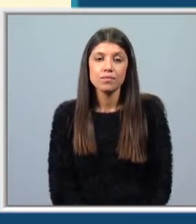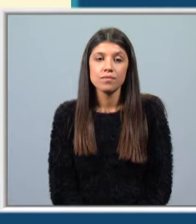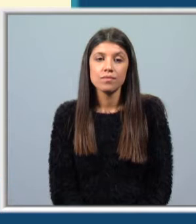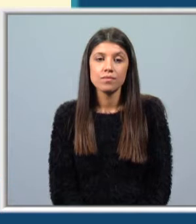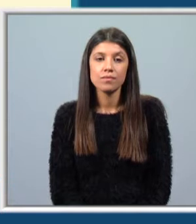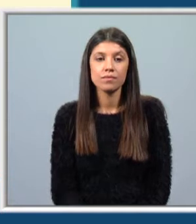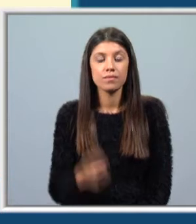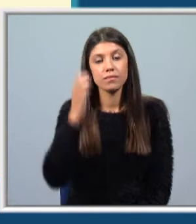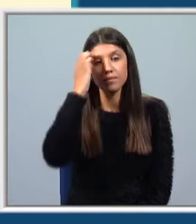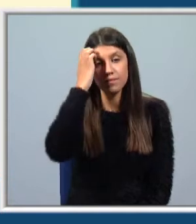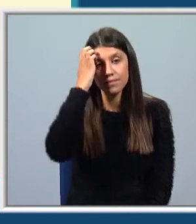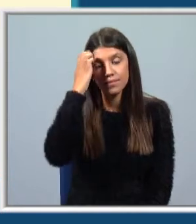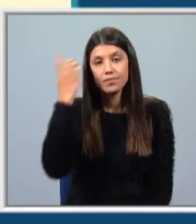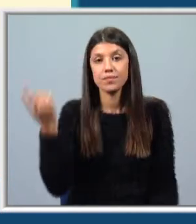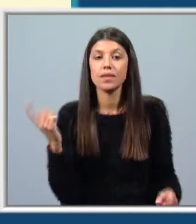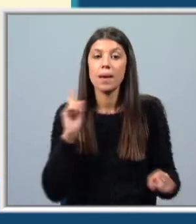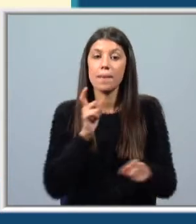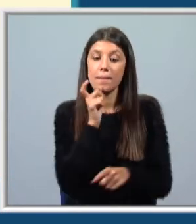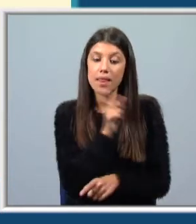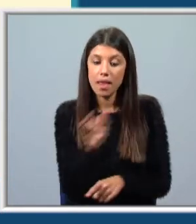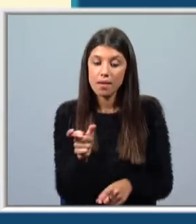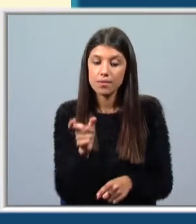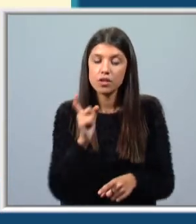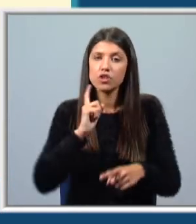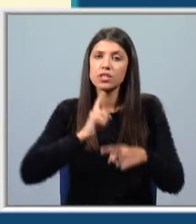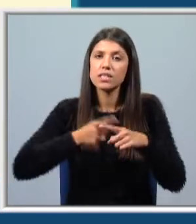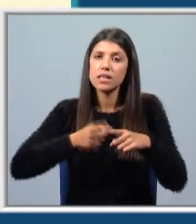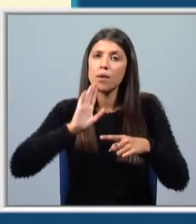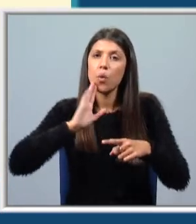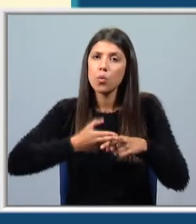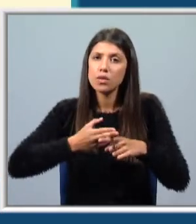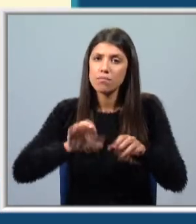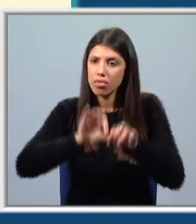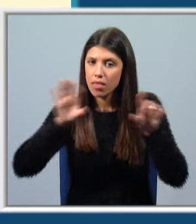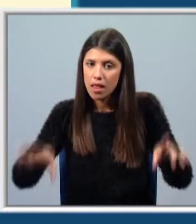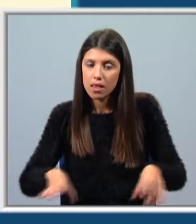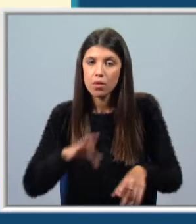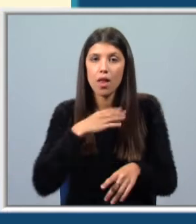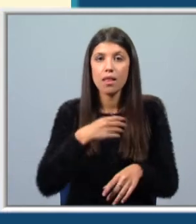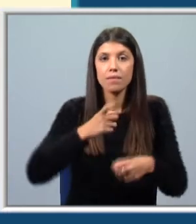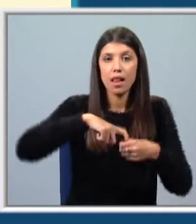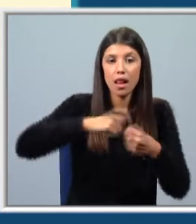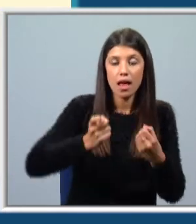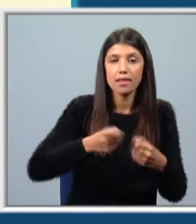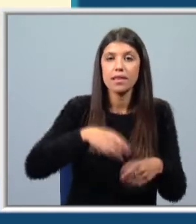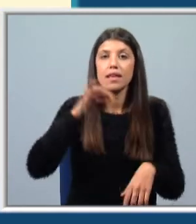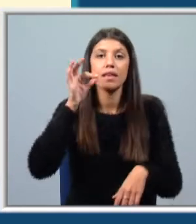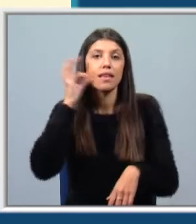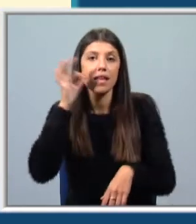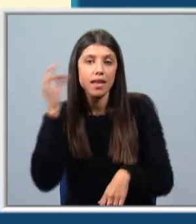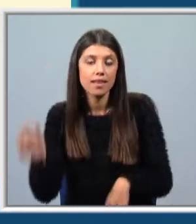Estas palavras terminam com a mesma sílaba. Lata, caneta.